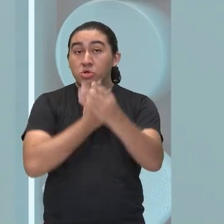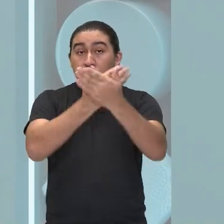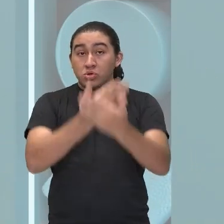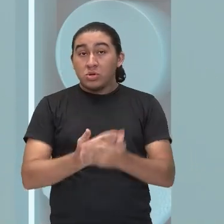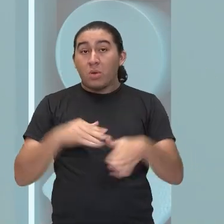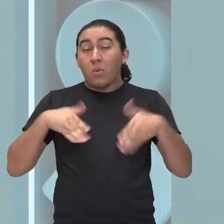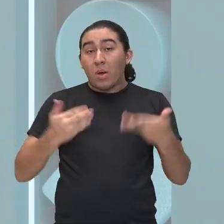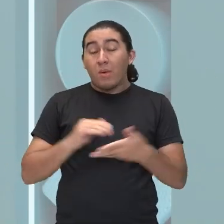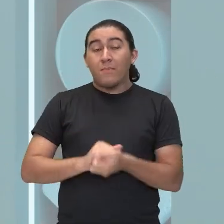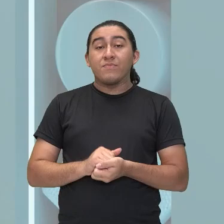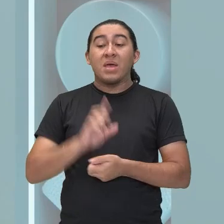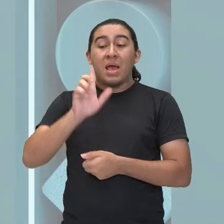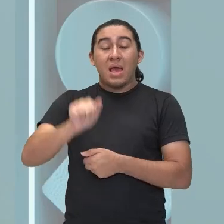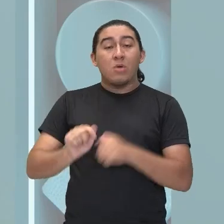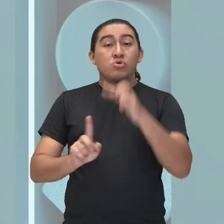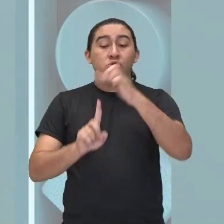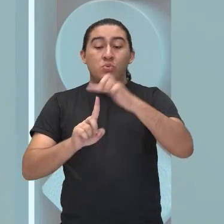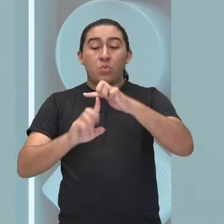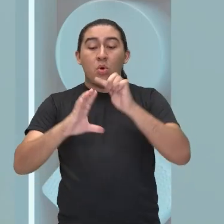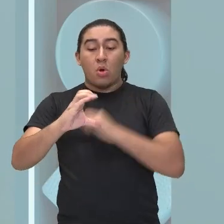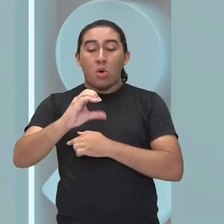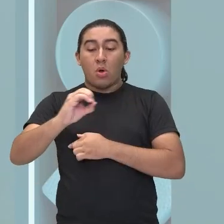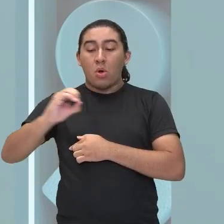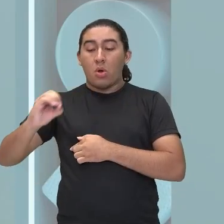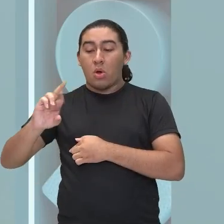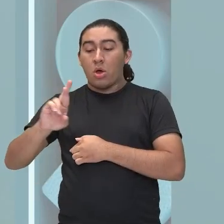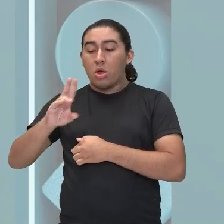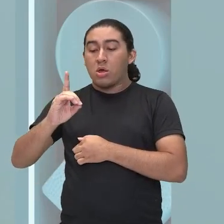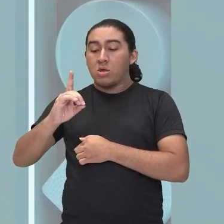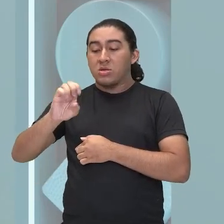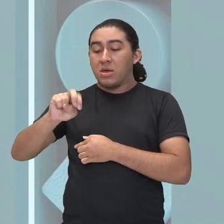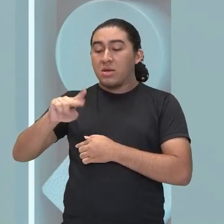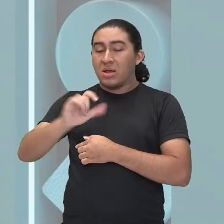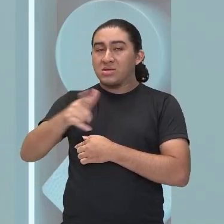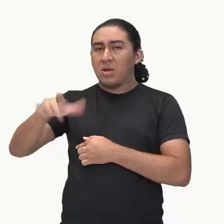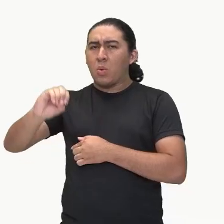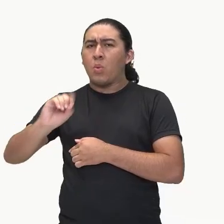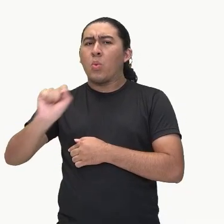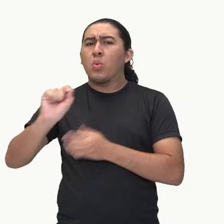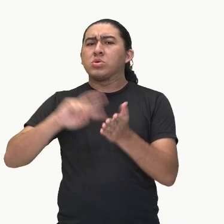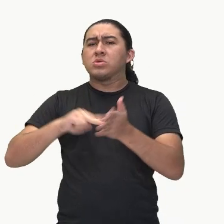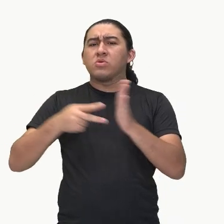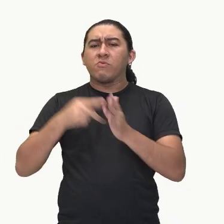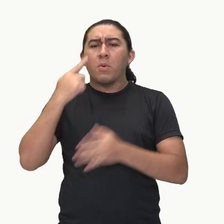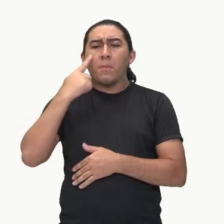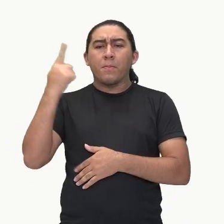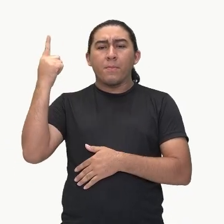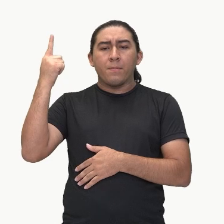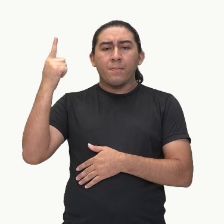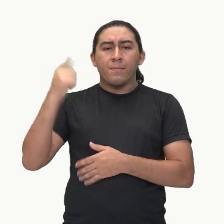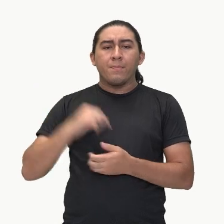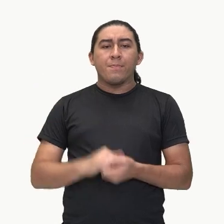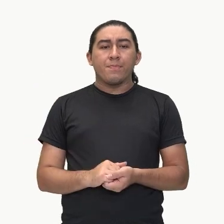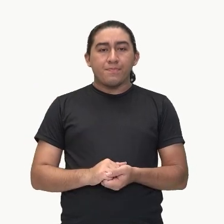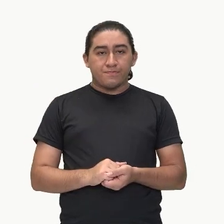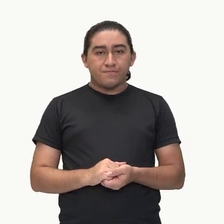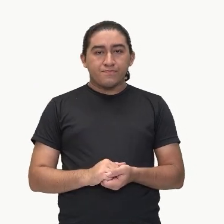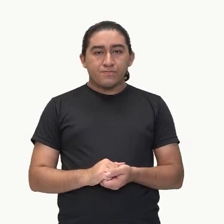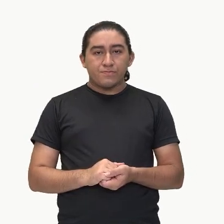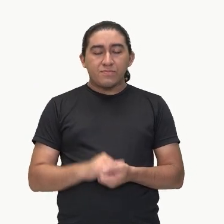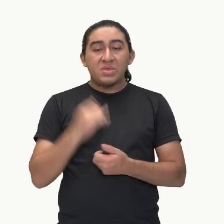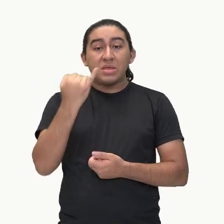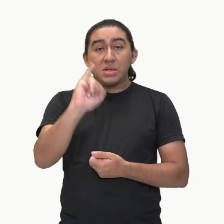período composto por coordenação. E o que isso quer dizer? Vamos na cartela. Olhem só,